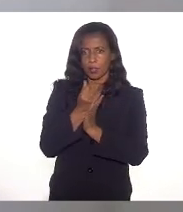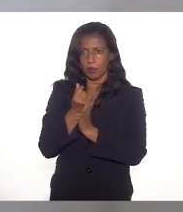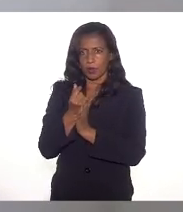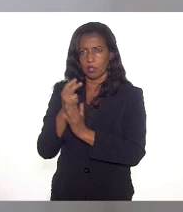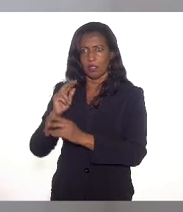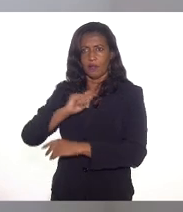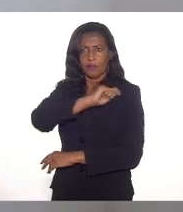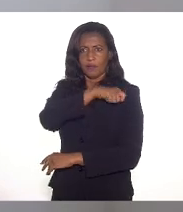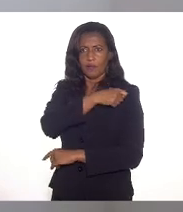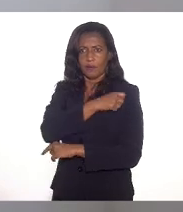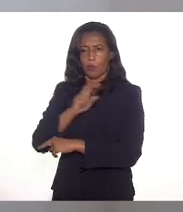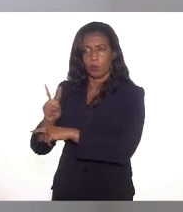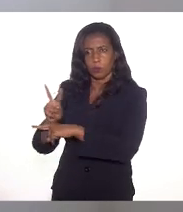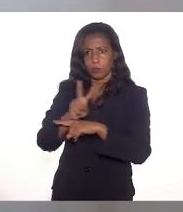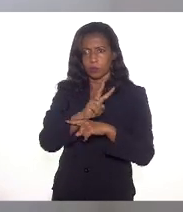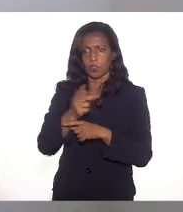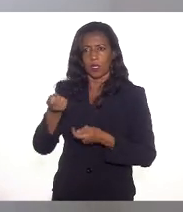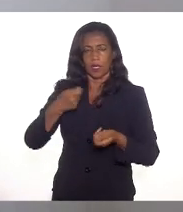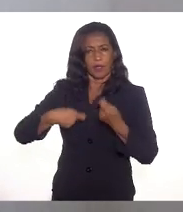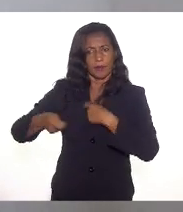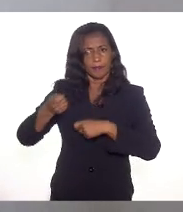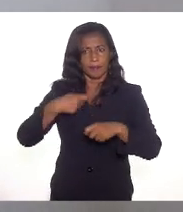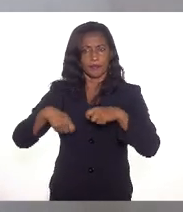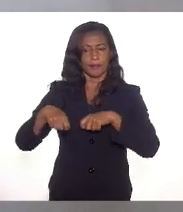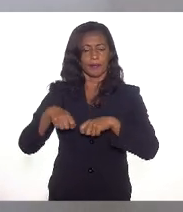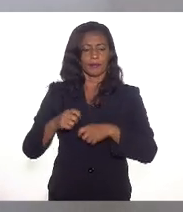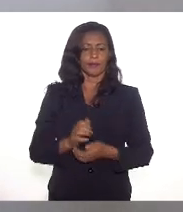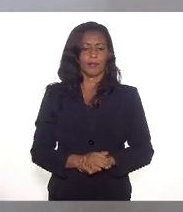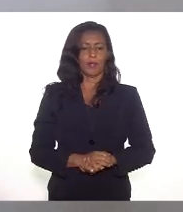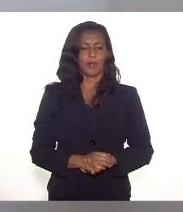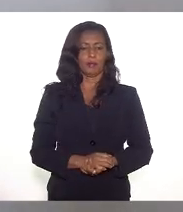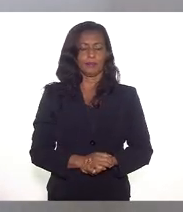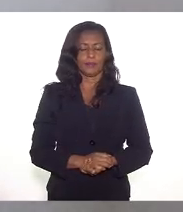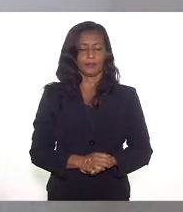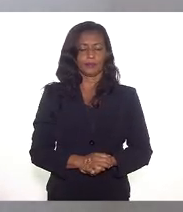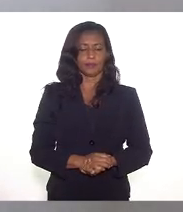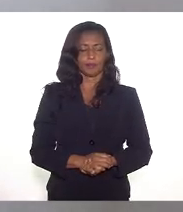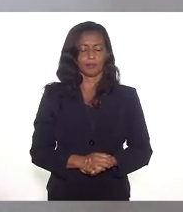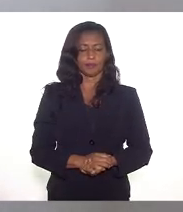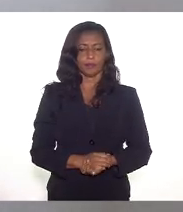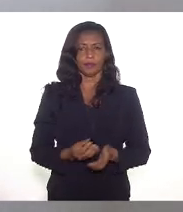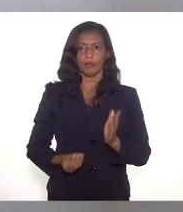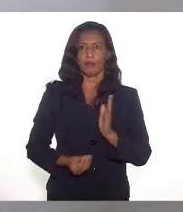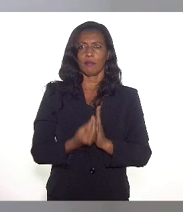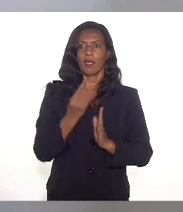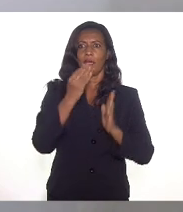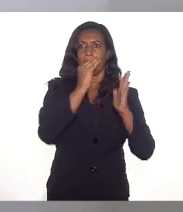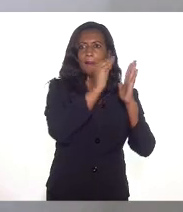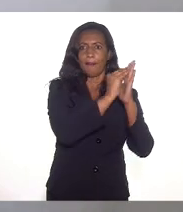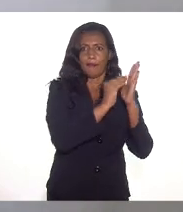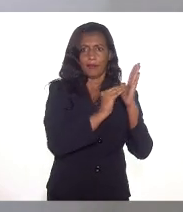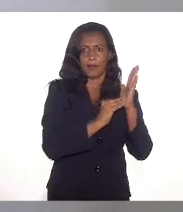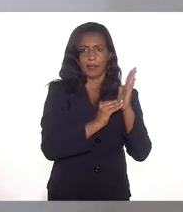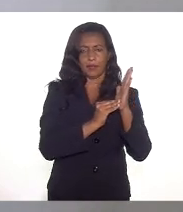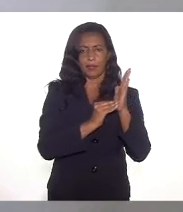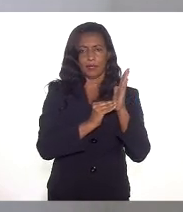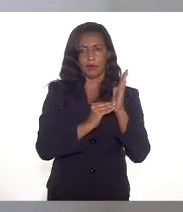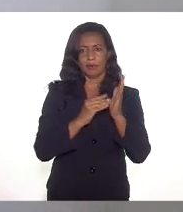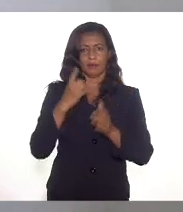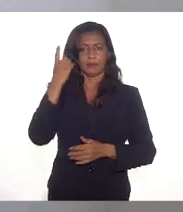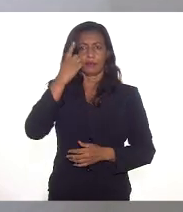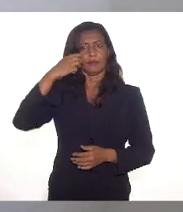Fiscalização Financeira e Controle, e as emendas de plenário. Para emitir parecer, pela Comissão de Constituição e Justiça, deputado Márcio Pacheco.